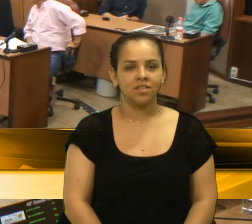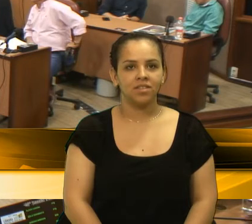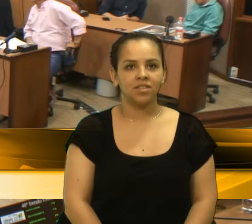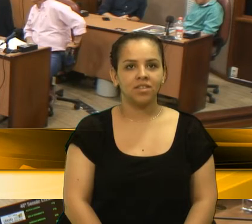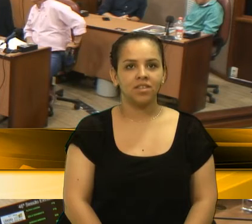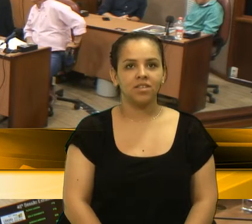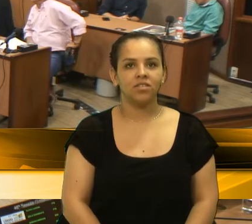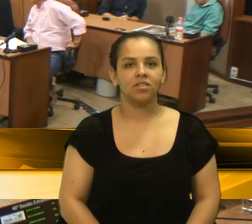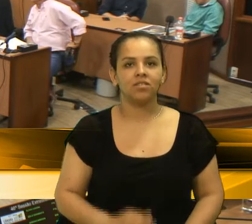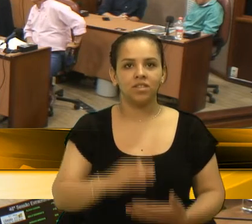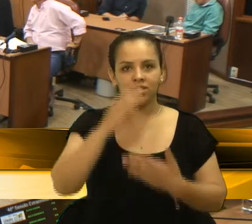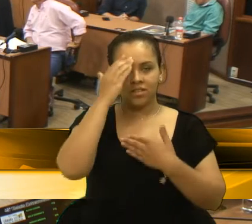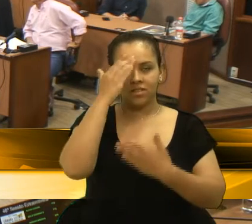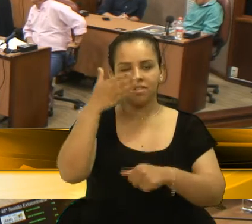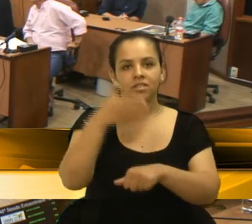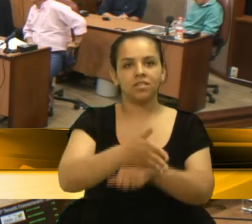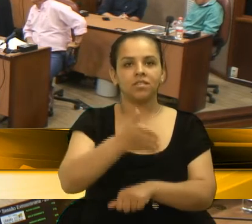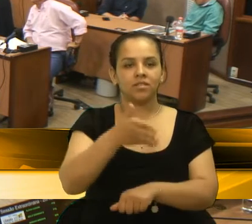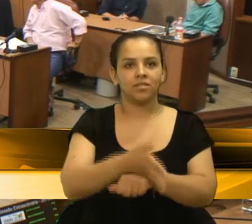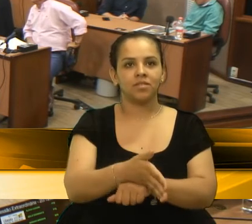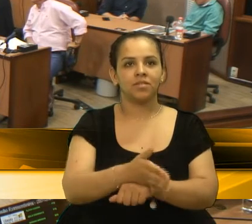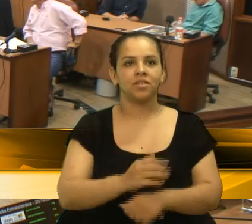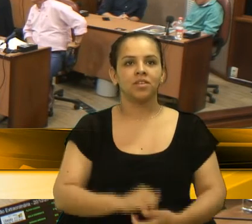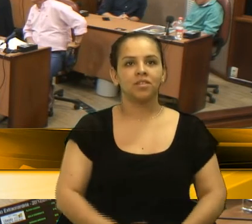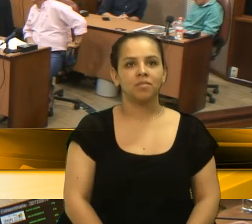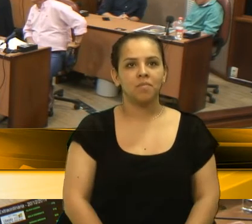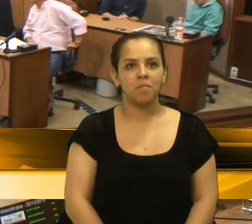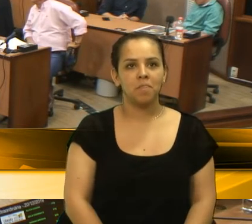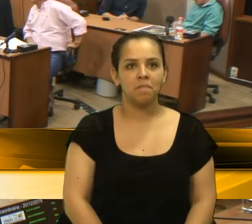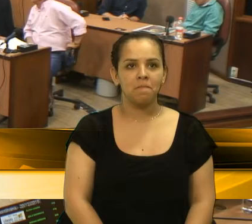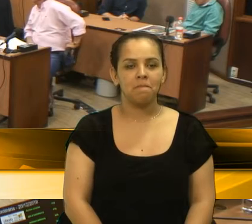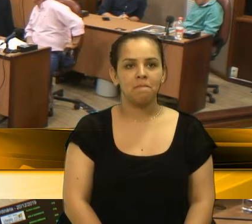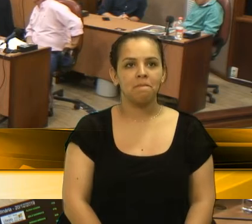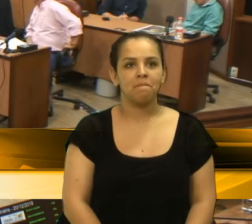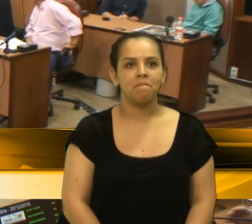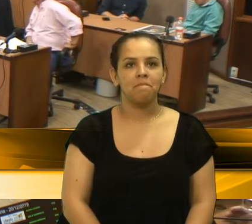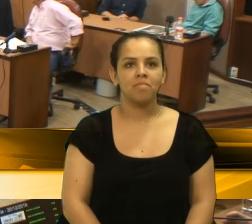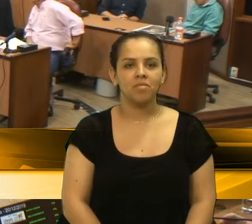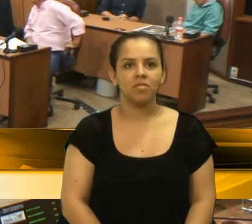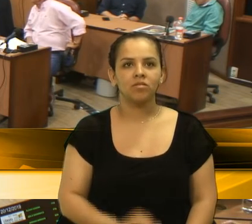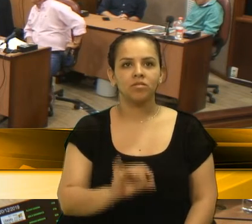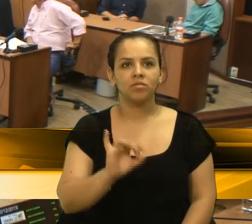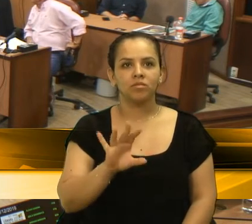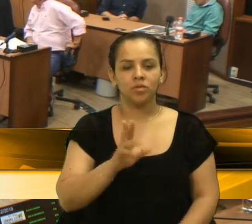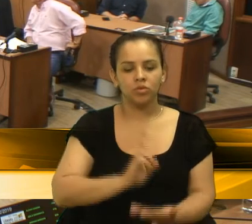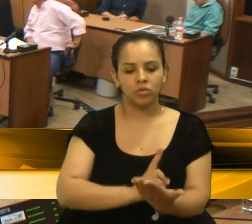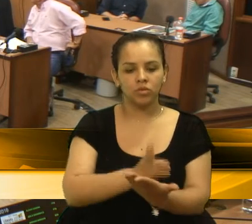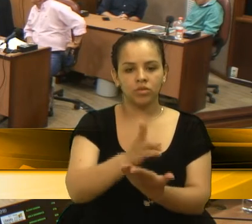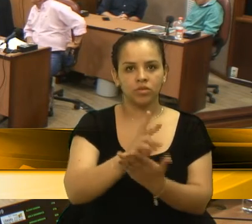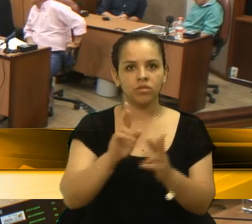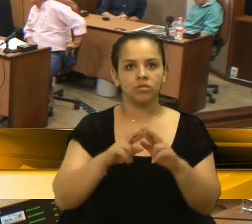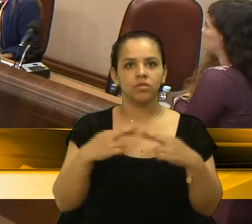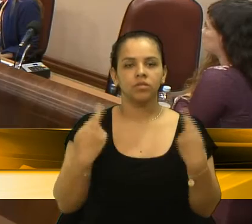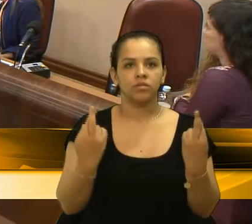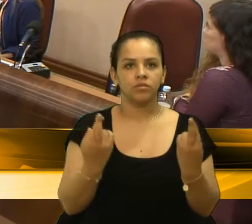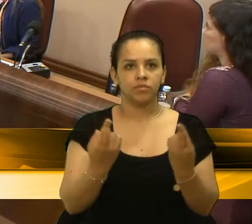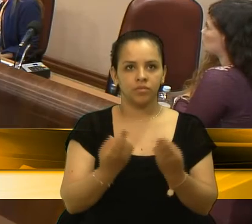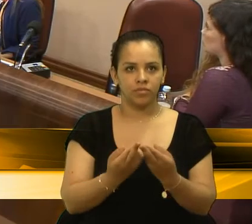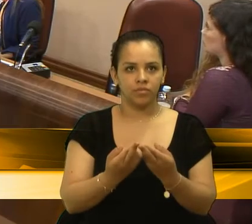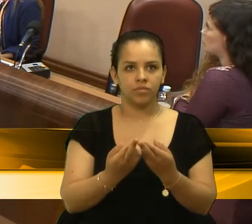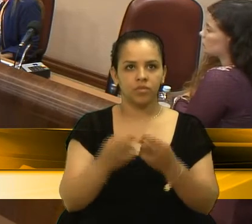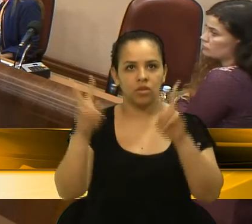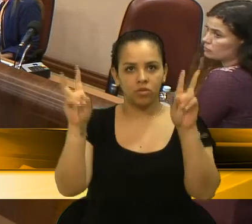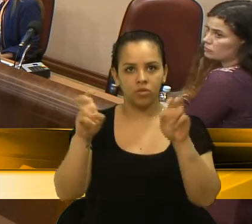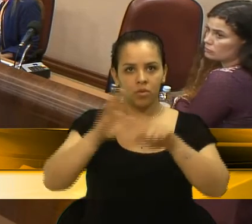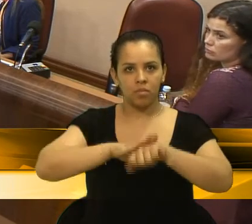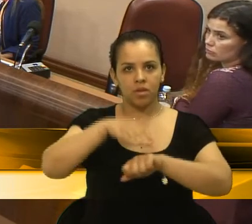obrigado pelas participações. Nós temos a responsabilidade de tocar a nossa reunião. Assunto